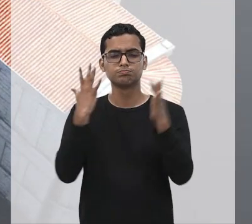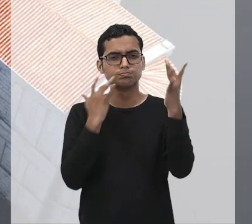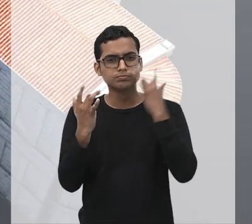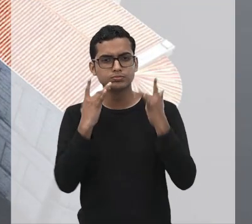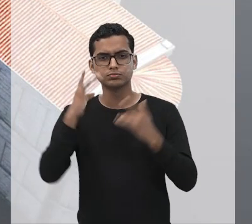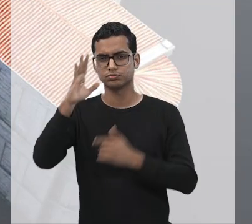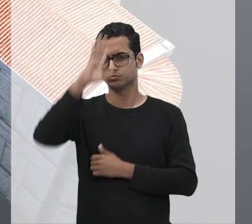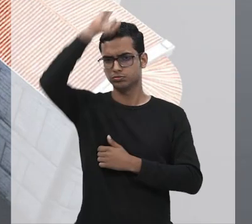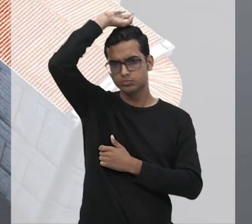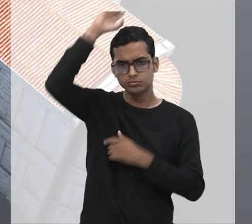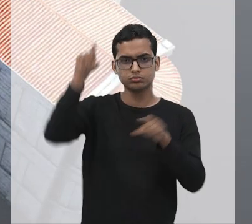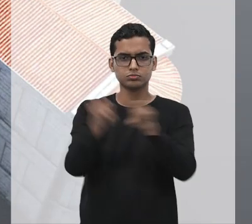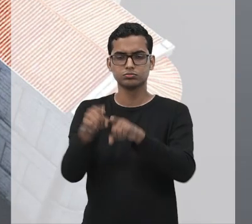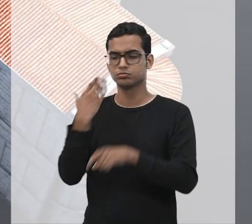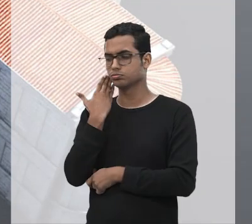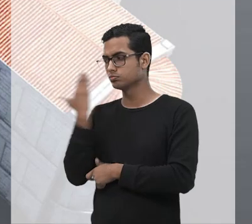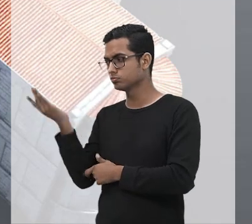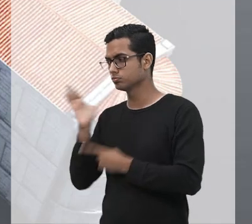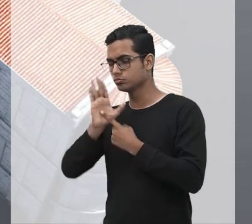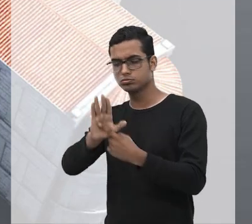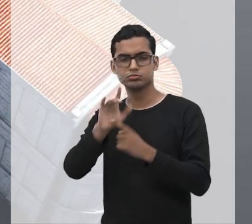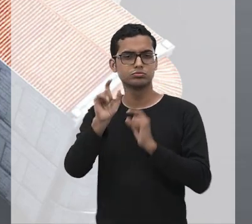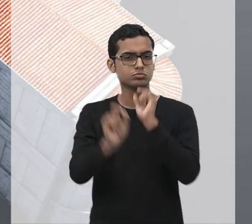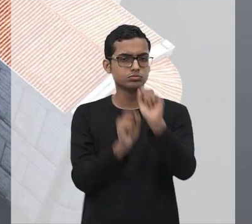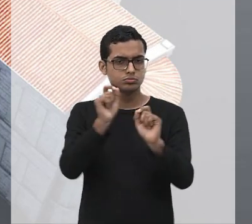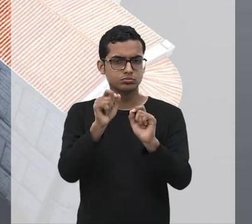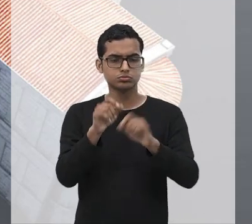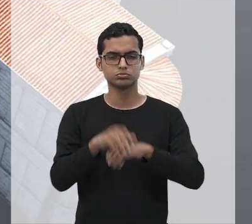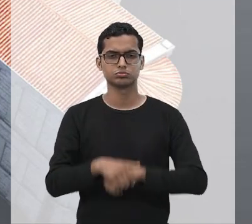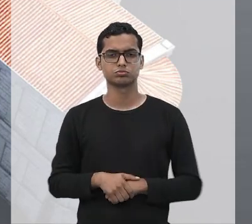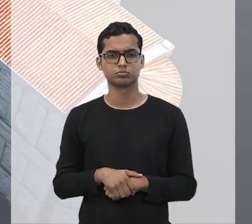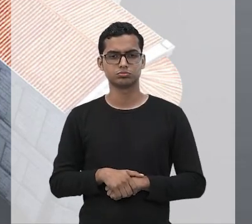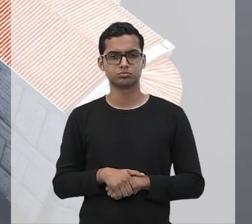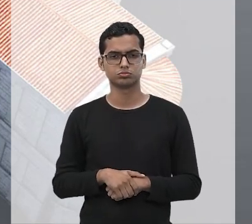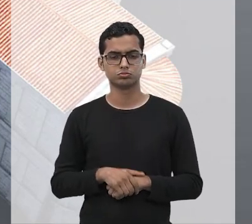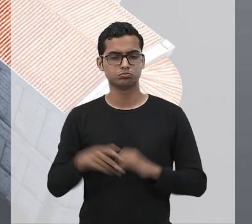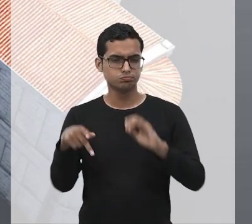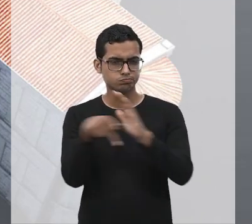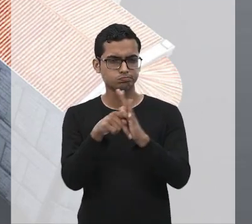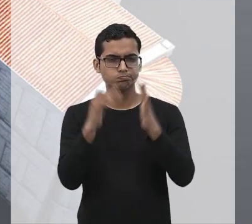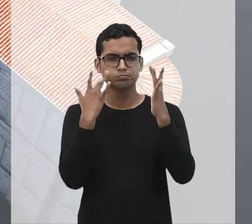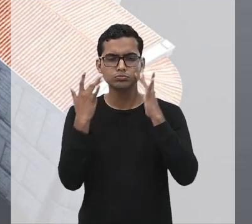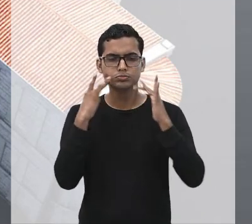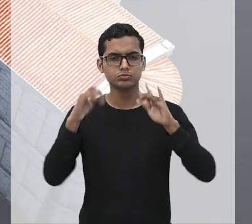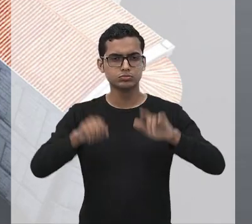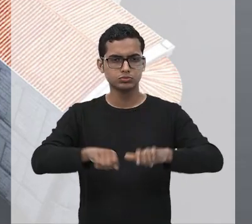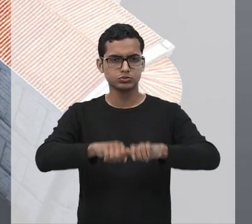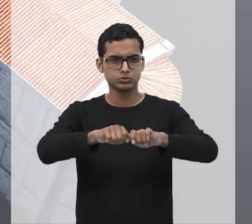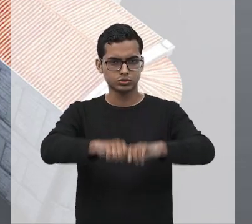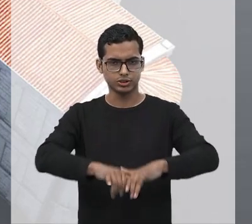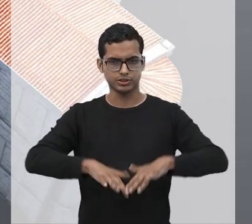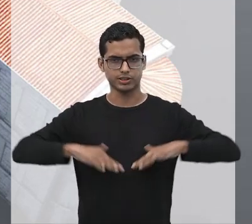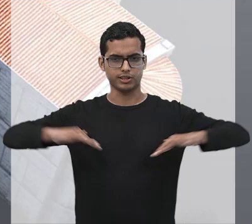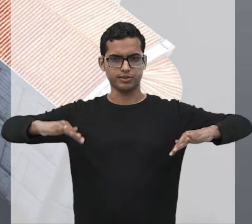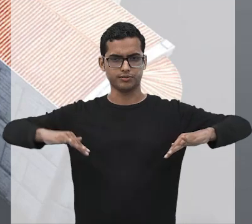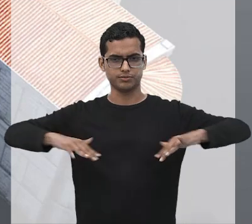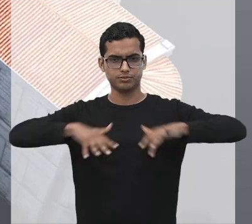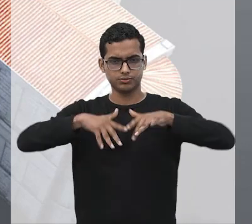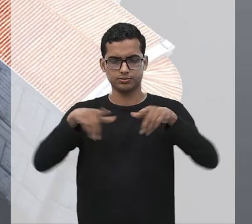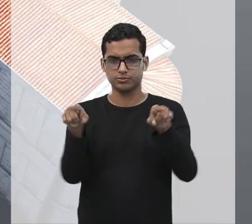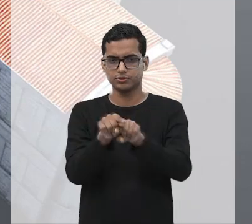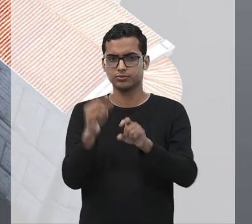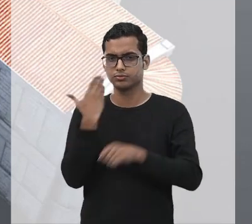então eles trazem consigo essa questão do teatro de arena, como se fosse uma grande arena. Justamente